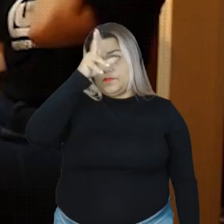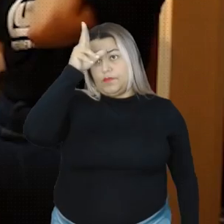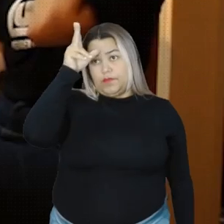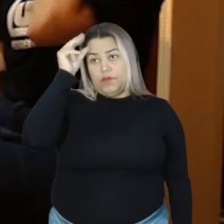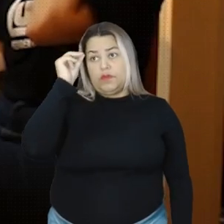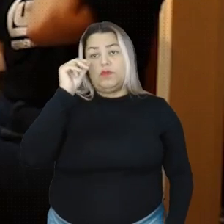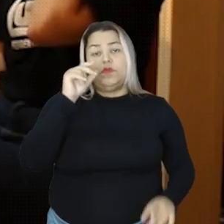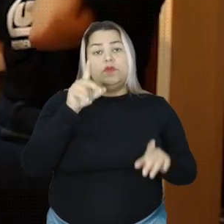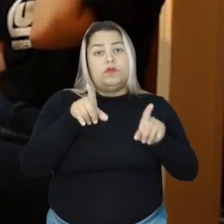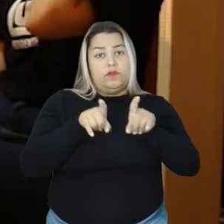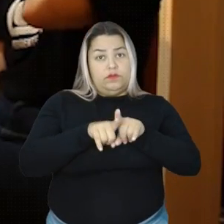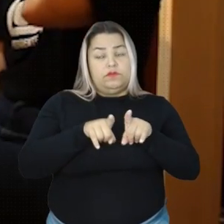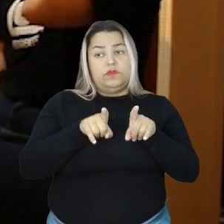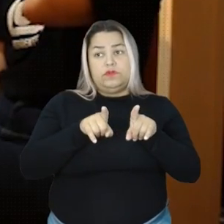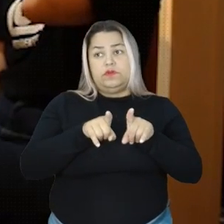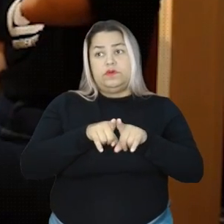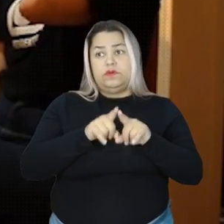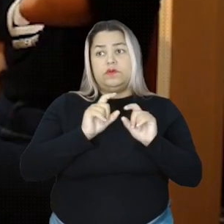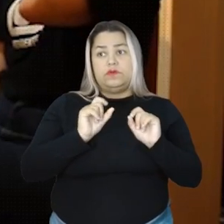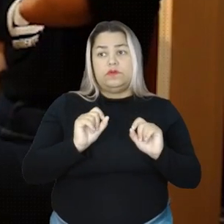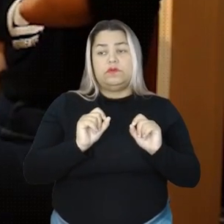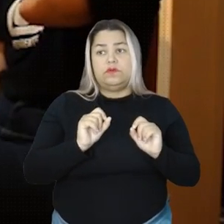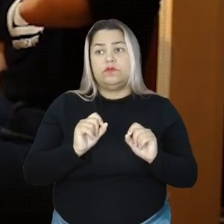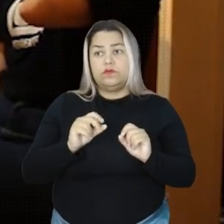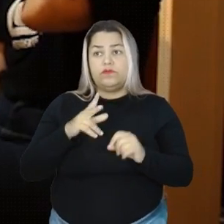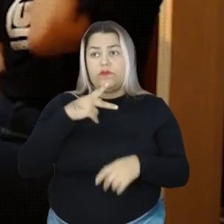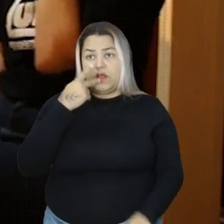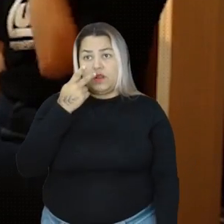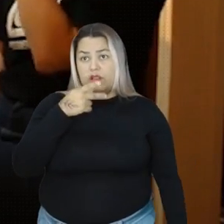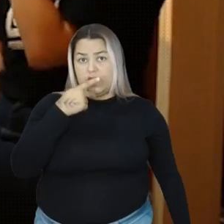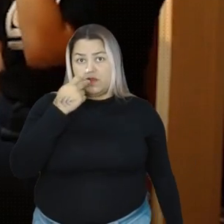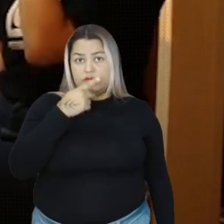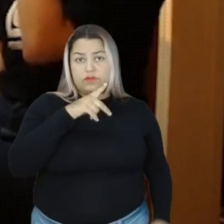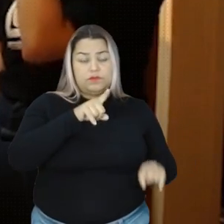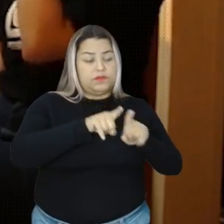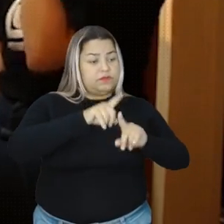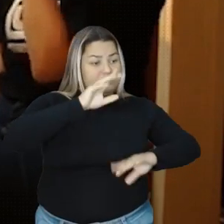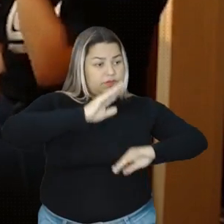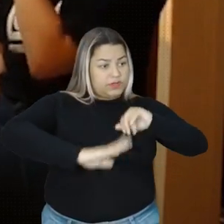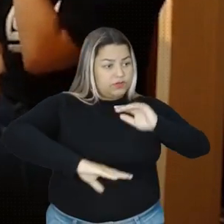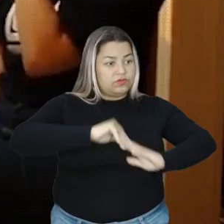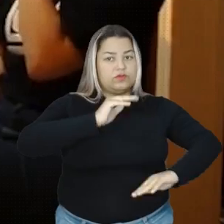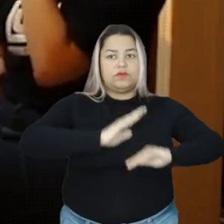tínhamos que dizer, mas agora o que nós dizíamos, nós vamos ter que praticar,